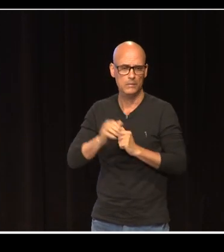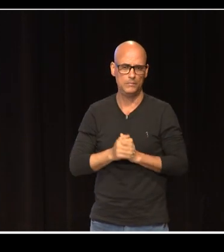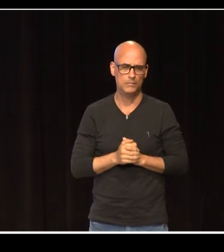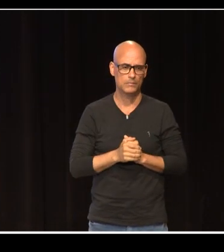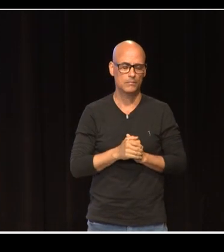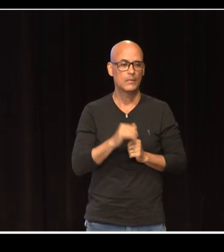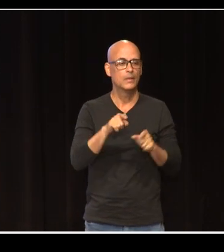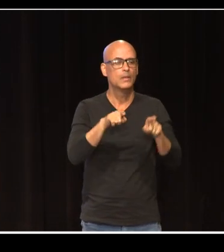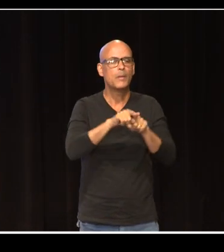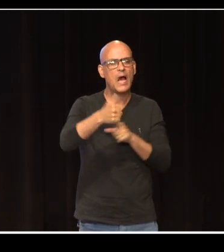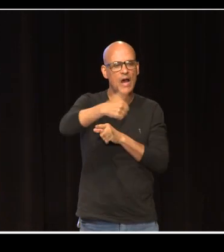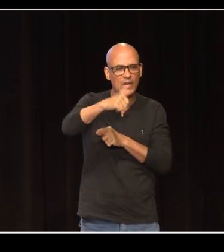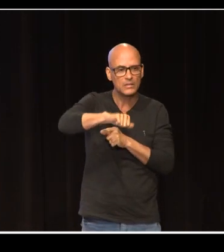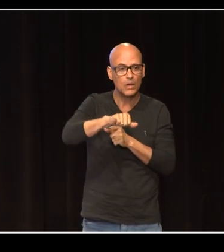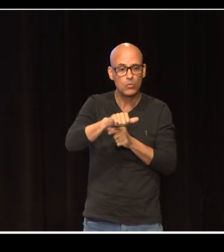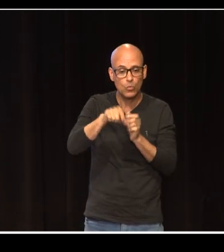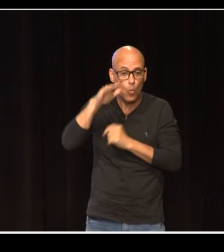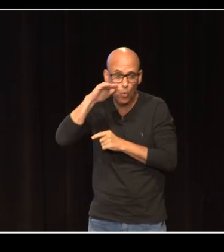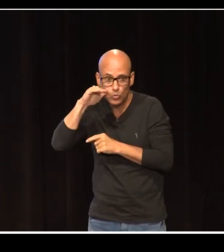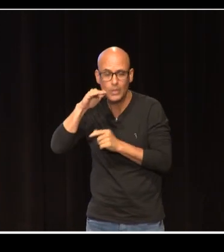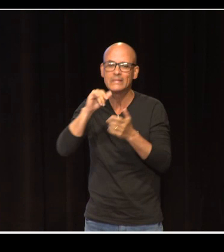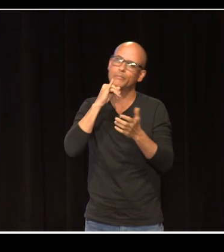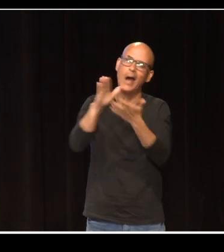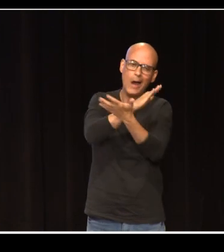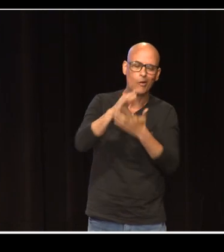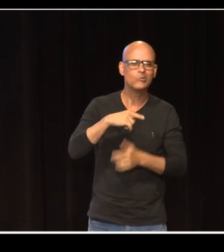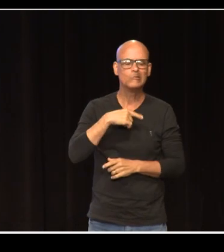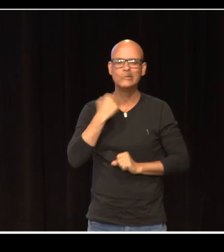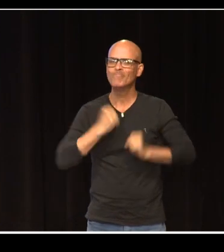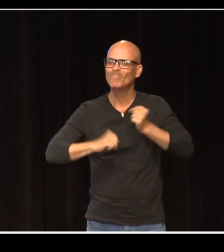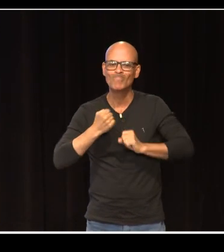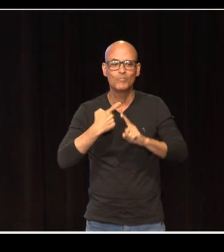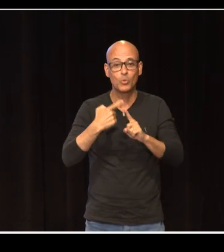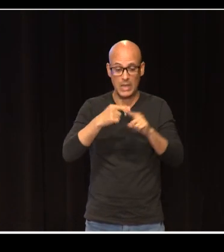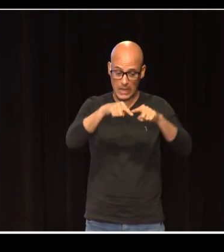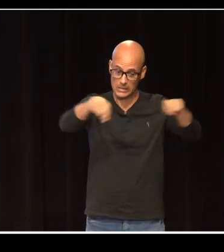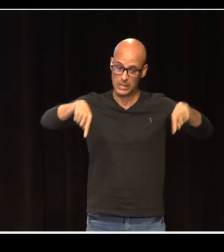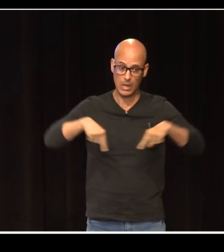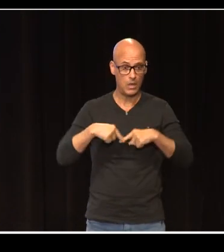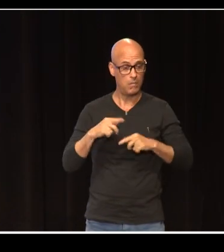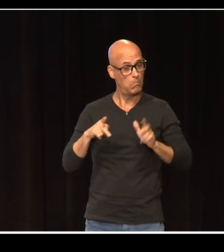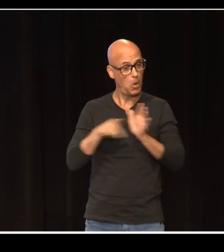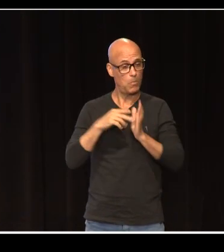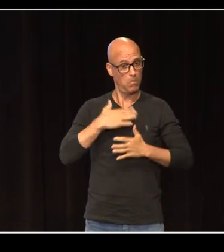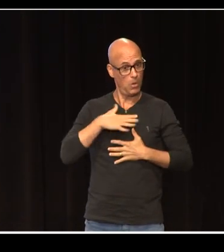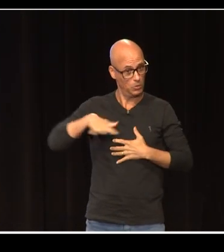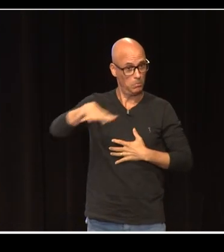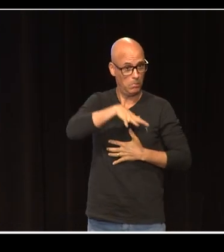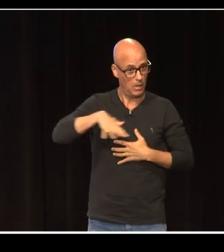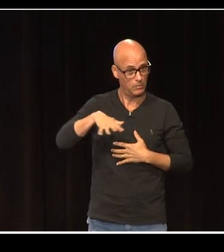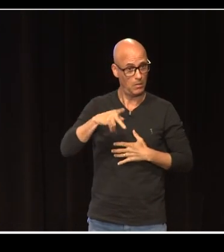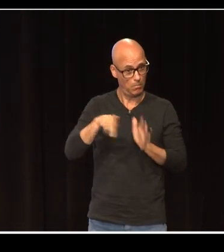Avaliação com consulta é uma coisa que ainda incomoda a gente, apesar da nossa sala de aula ser o nosso espaço, é o espaço do